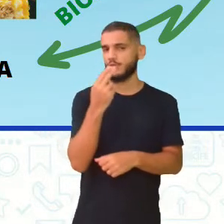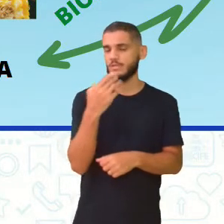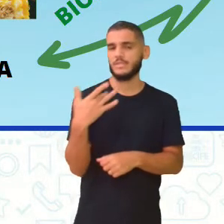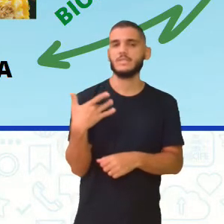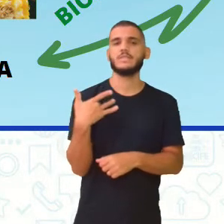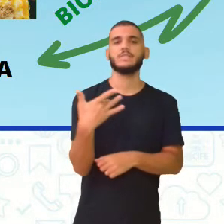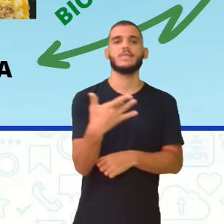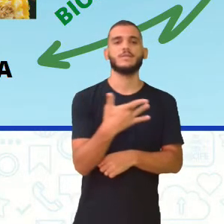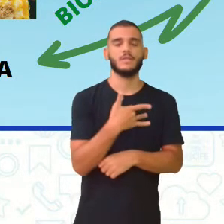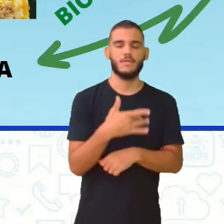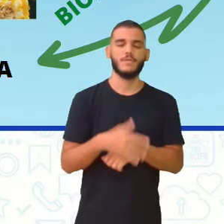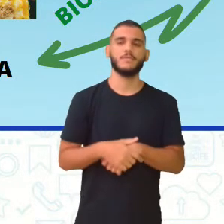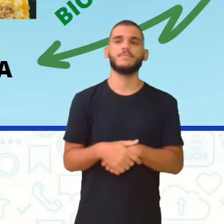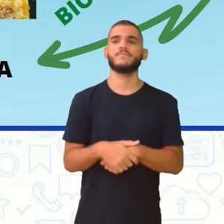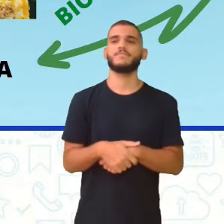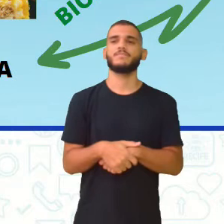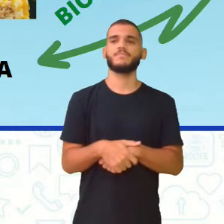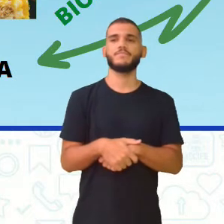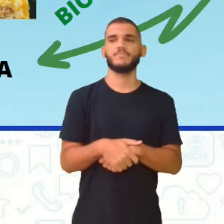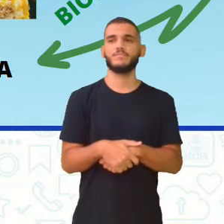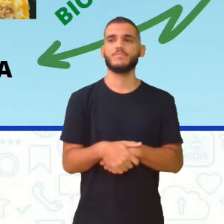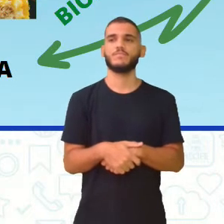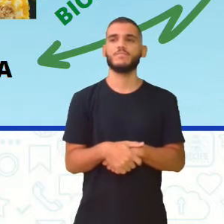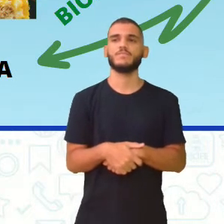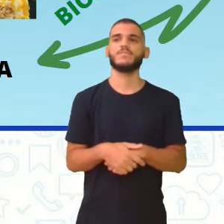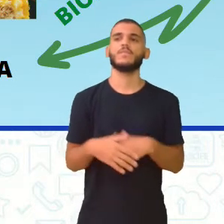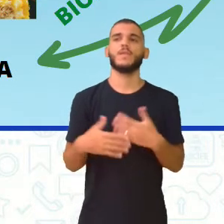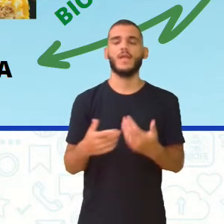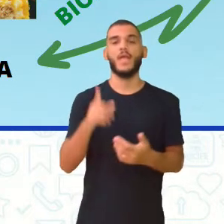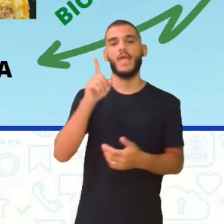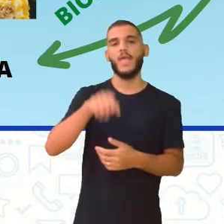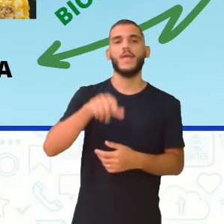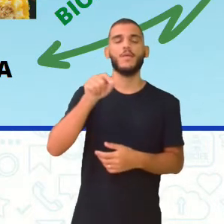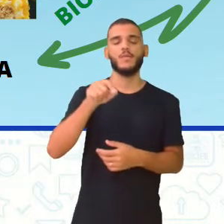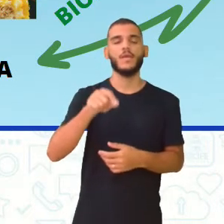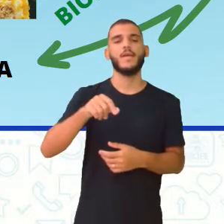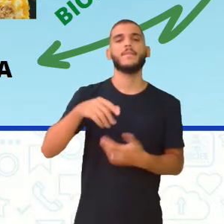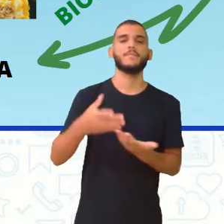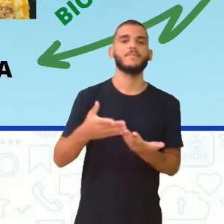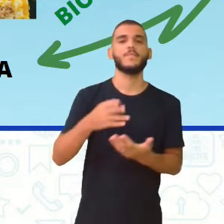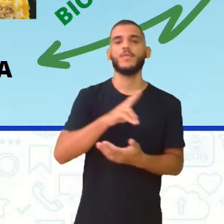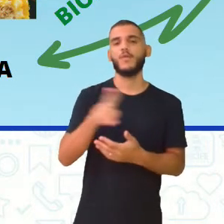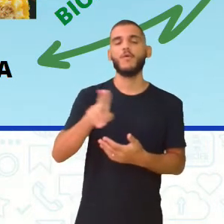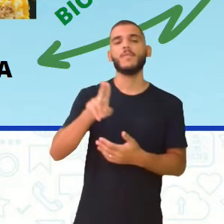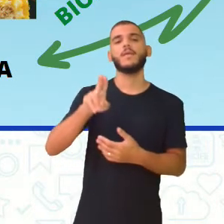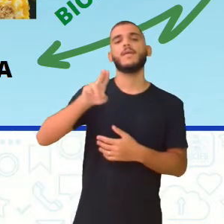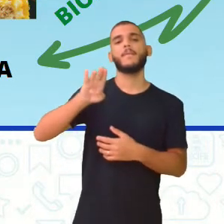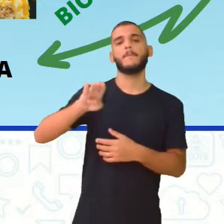saudáveis. Essa técnica é chamada de biofortificação.